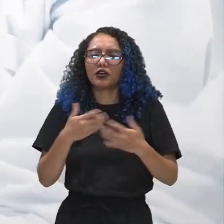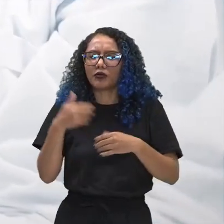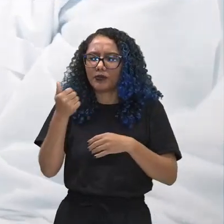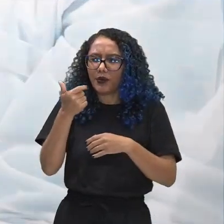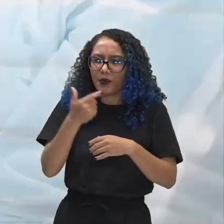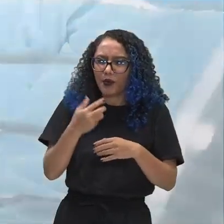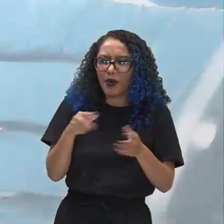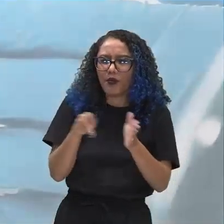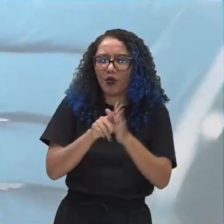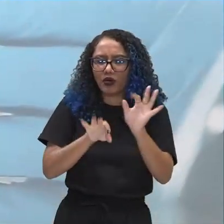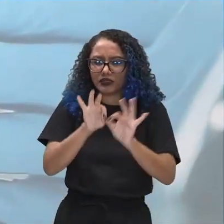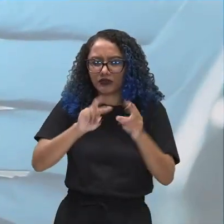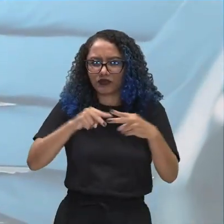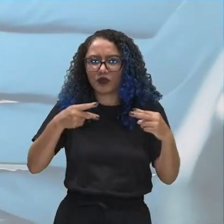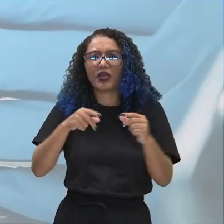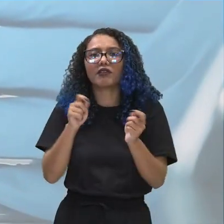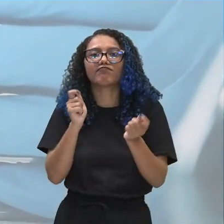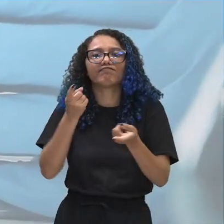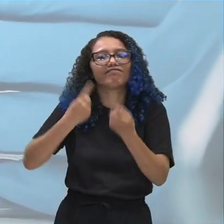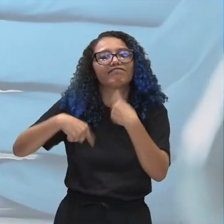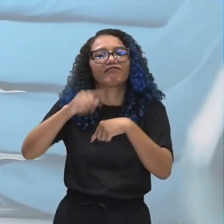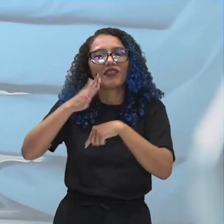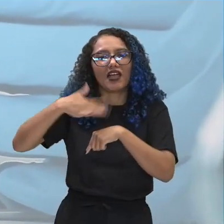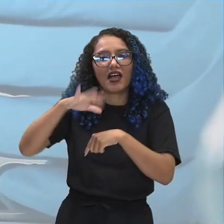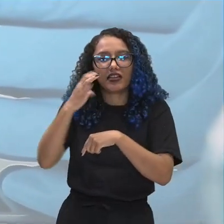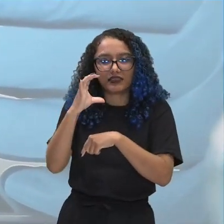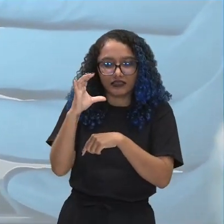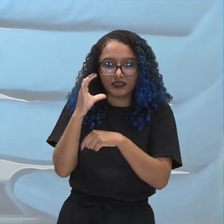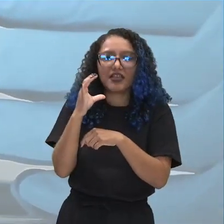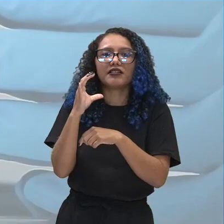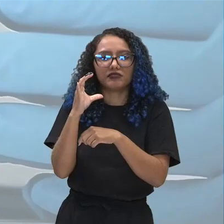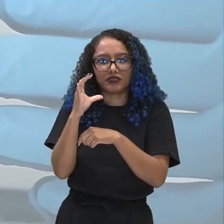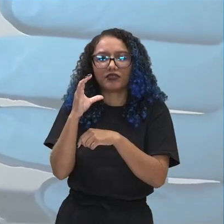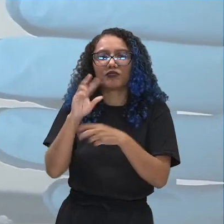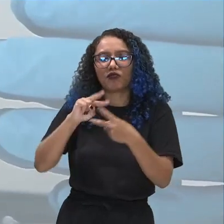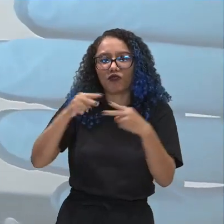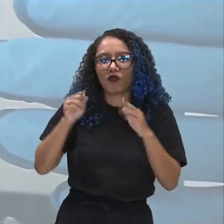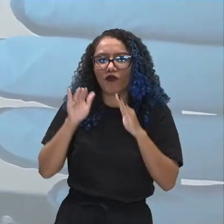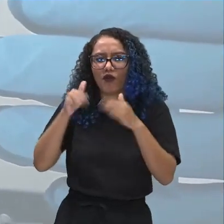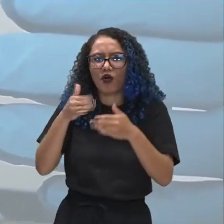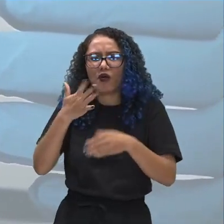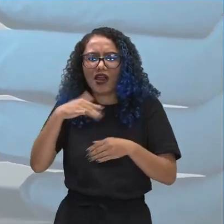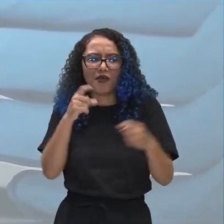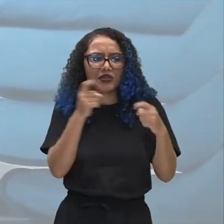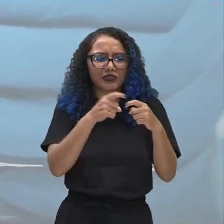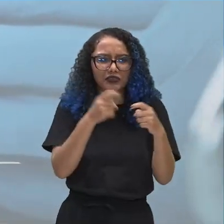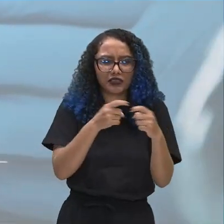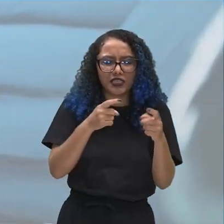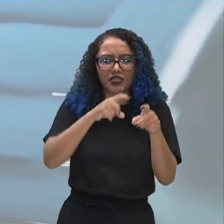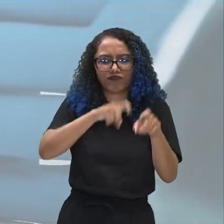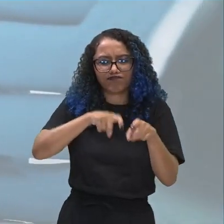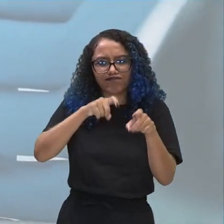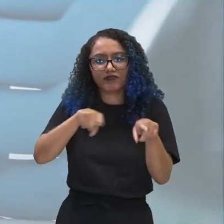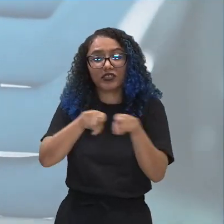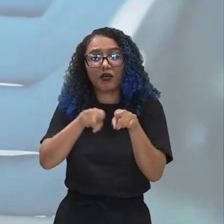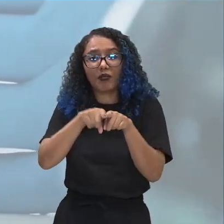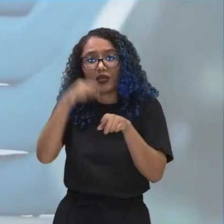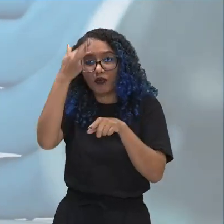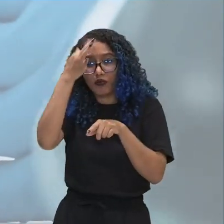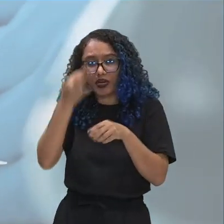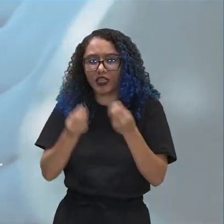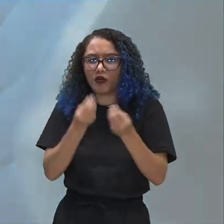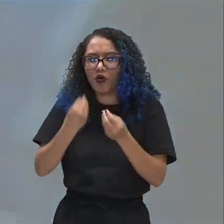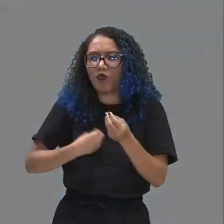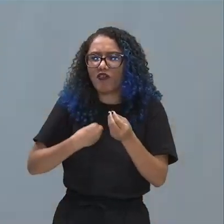biológica, permitindo-nos explorar novos horizontes na medicina, na agricultura e na compreensão da vida em sua forma